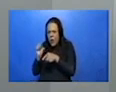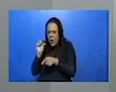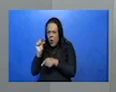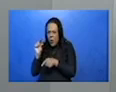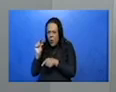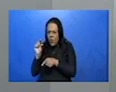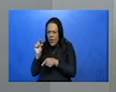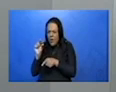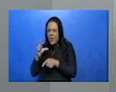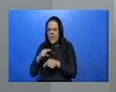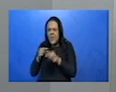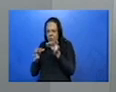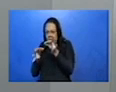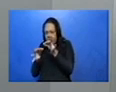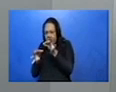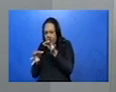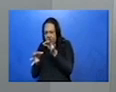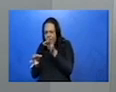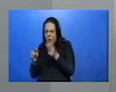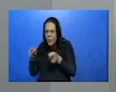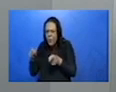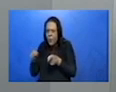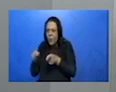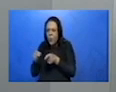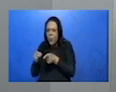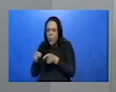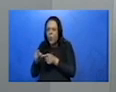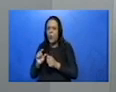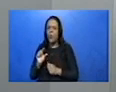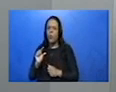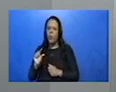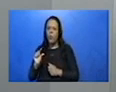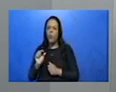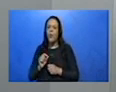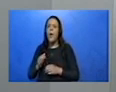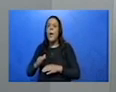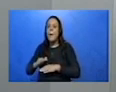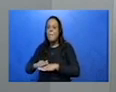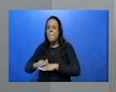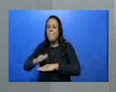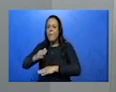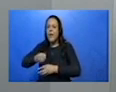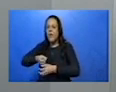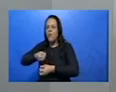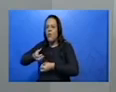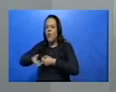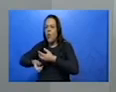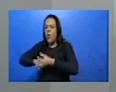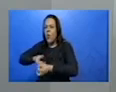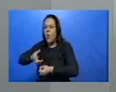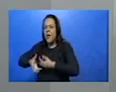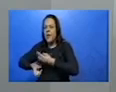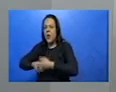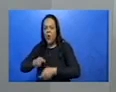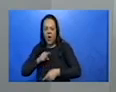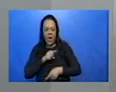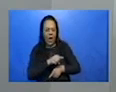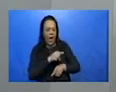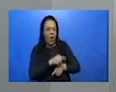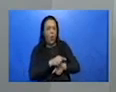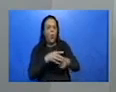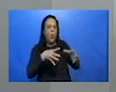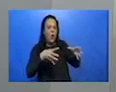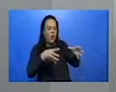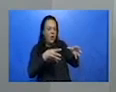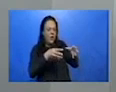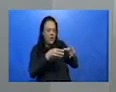alguns detalhes do meio da história, certo? Então, ela é mais informativa. Já a resenha, não. Ela é mais detalhada,